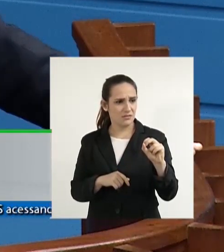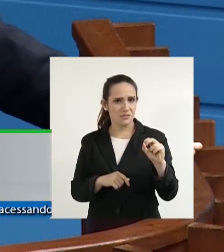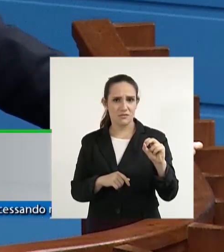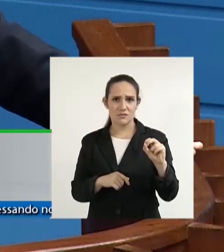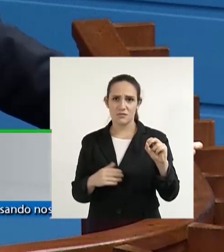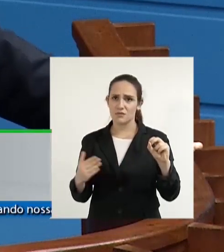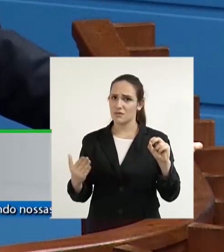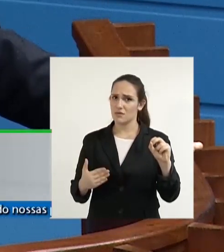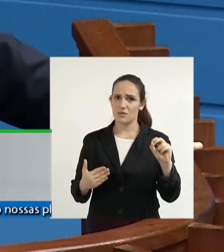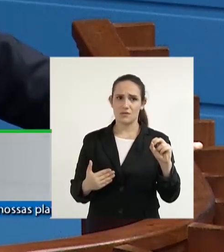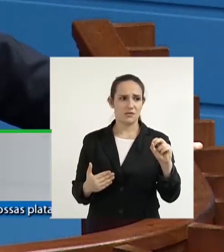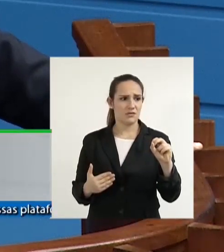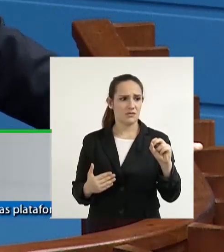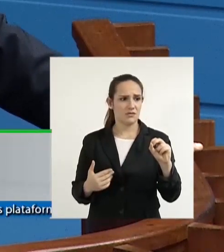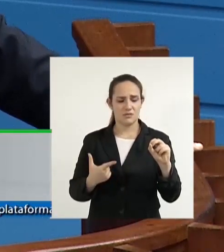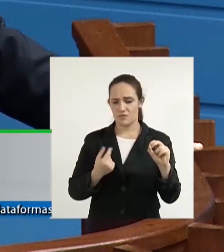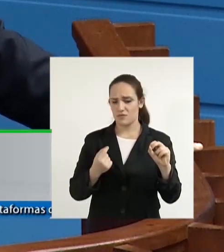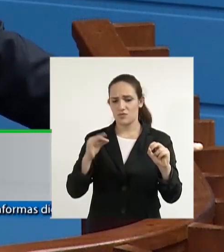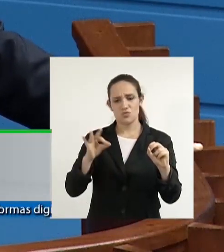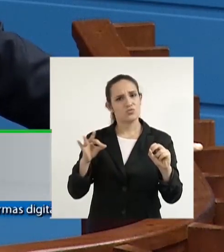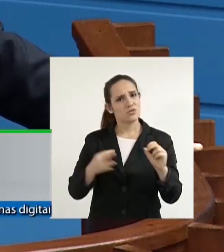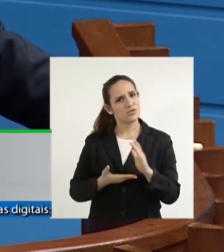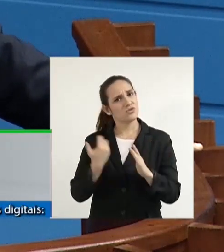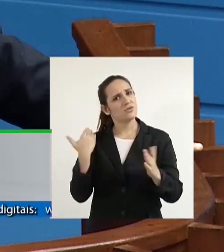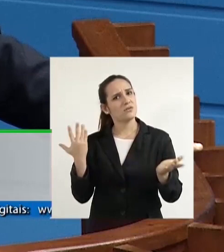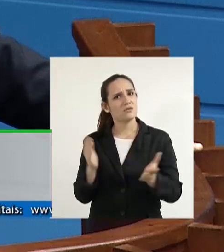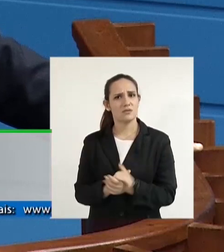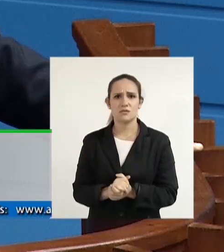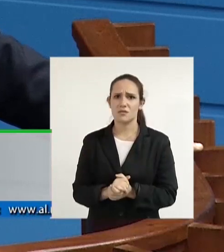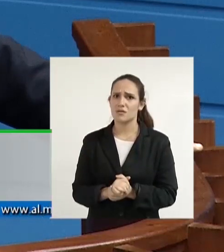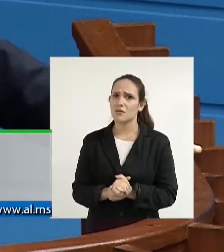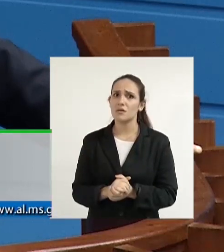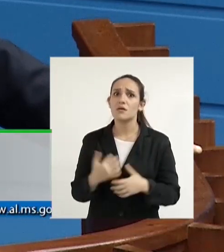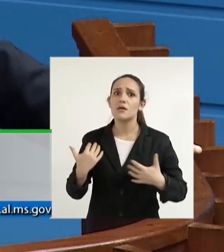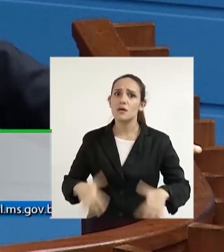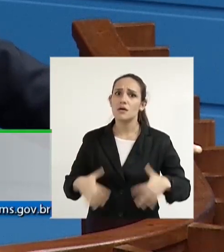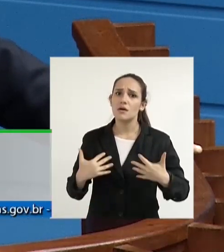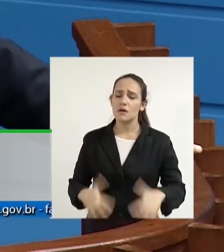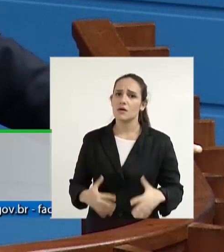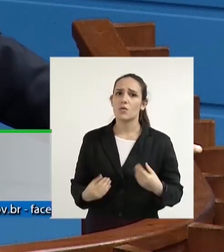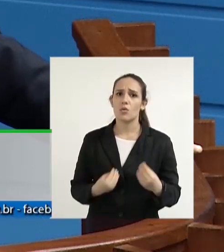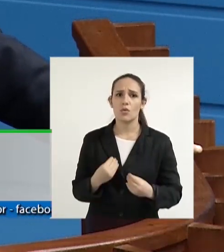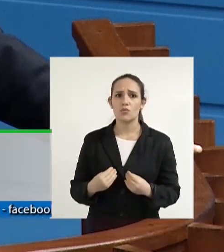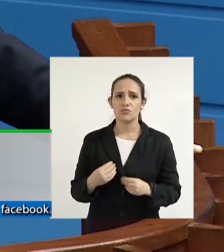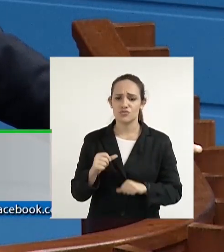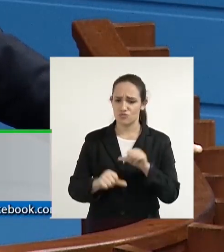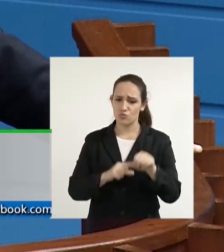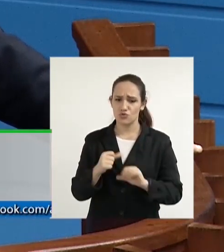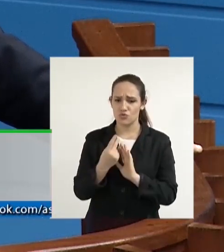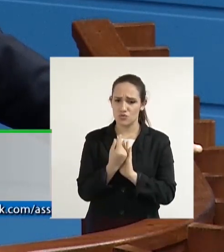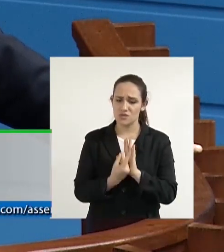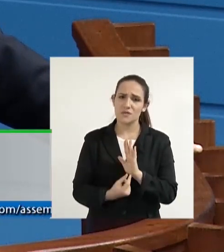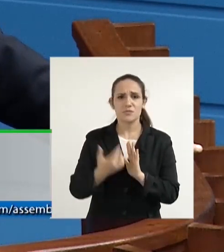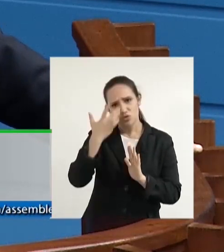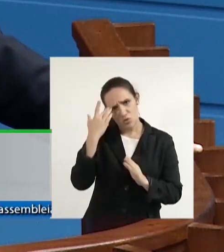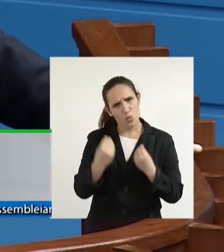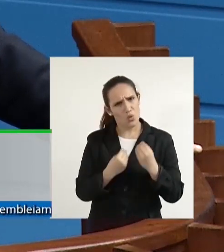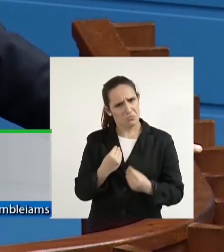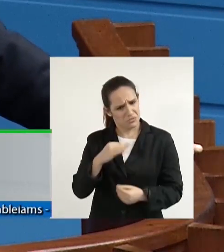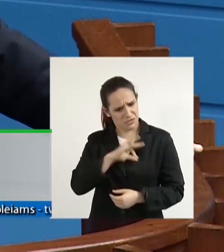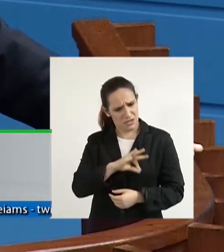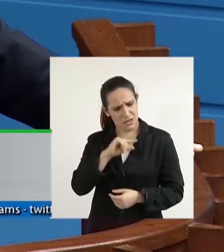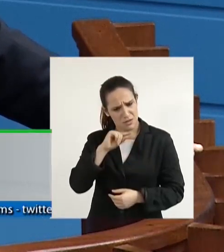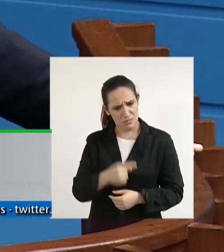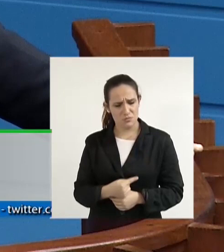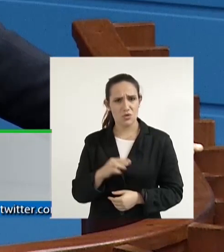tirar 20% do salário, não é? É muito, faz diferença no orçamento de quem vive com R$1.000,